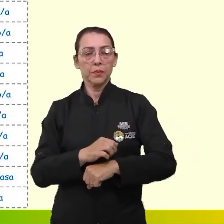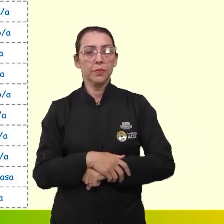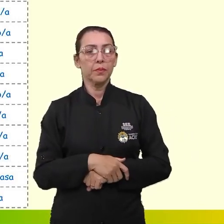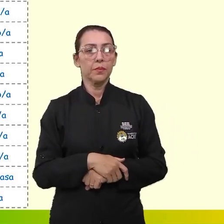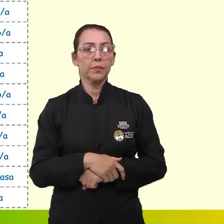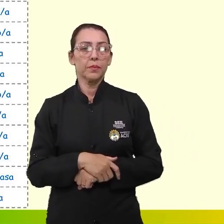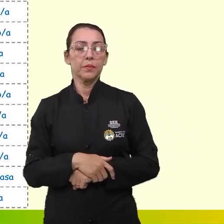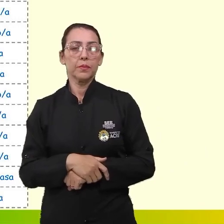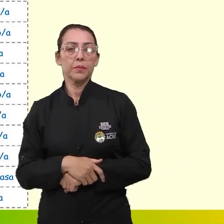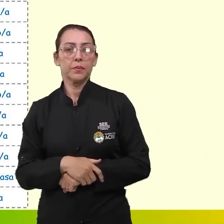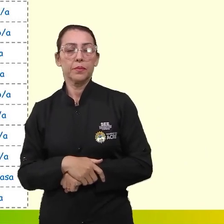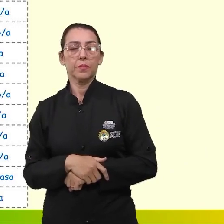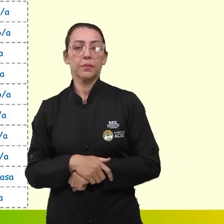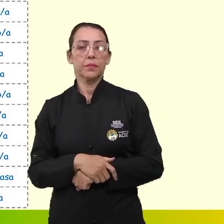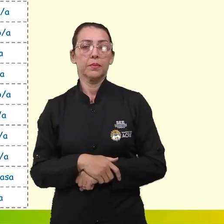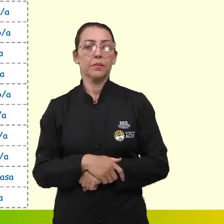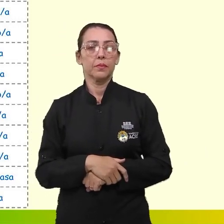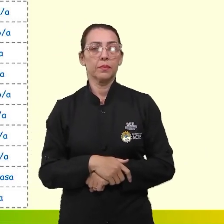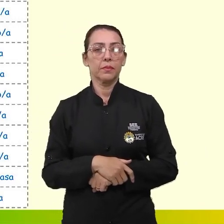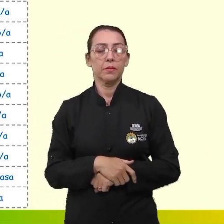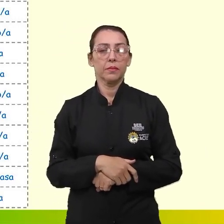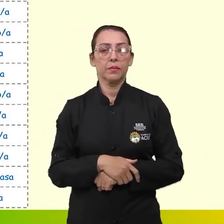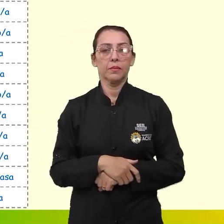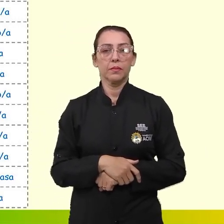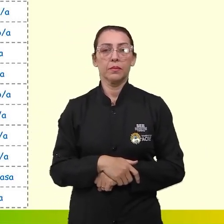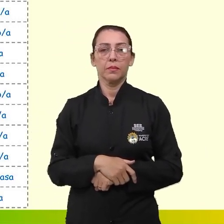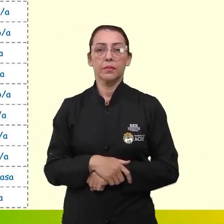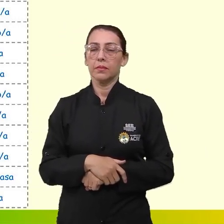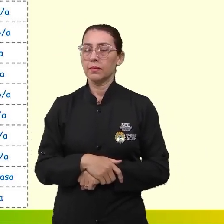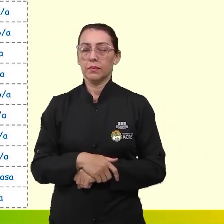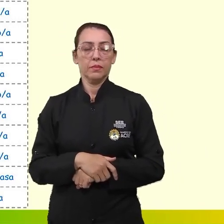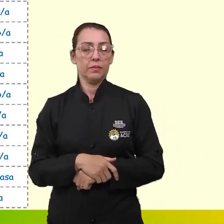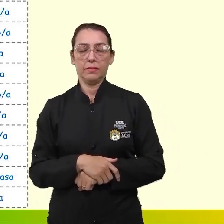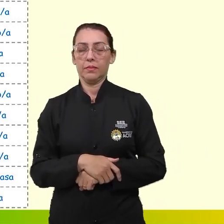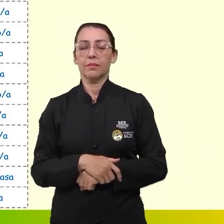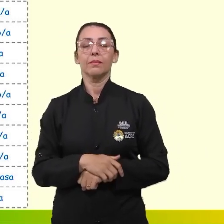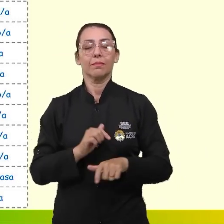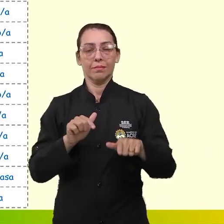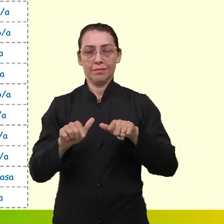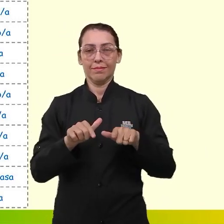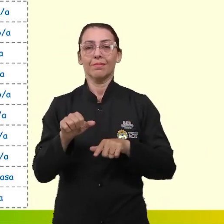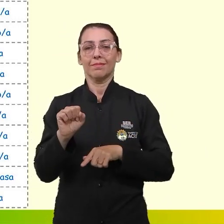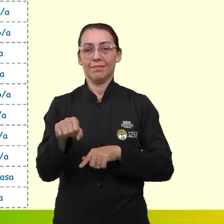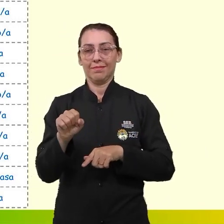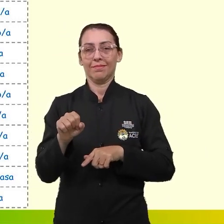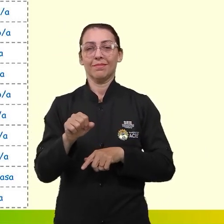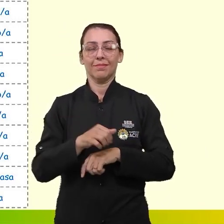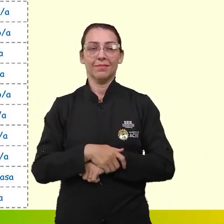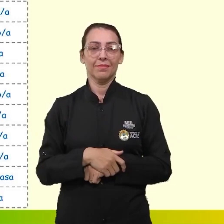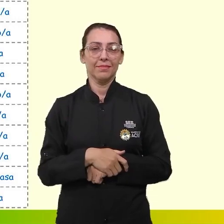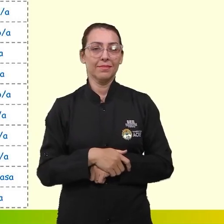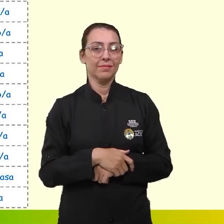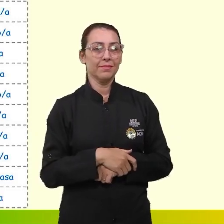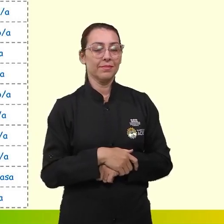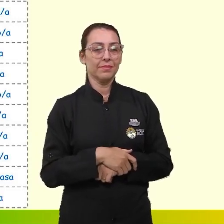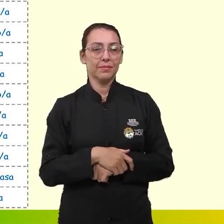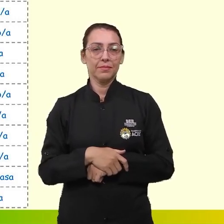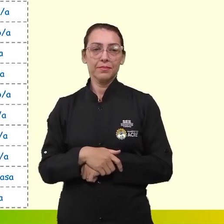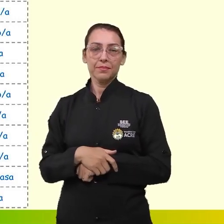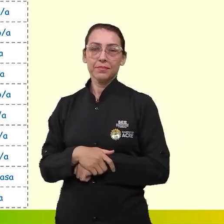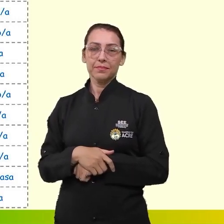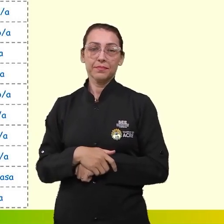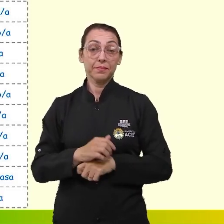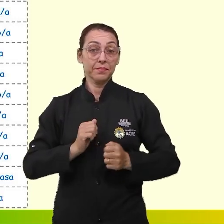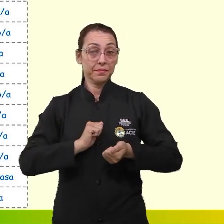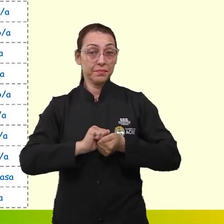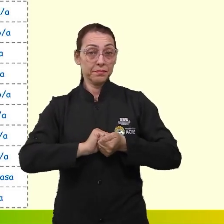Então, pare de dizer, o que é que a sua mãe faz? Não faz nada, ela fica só em casa. Não, galera, fica em casa trabalhando, né, fazendo os afazeres domésticos, ajudando,